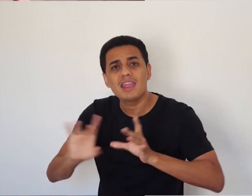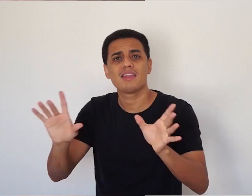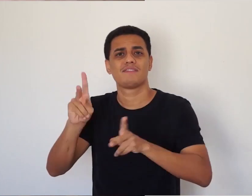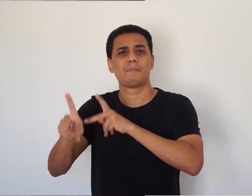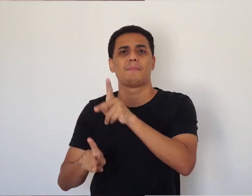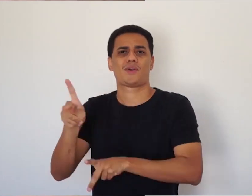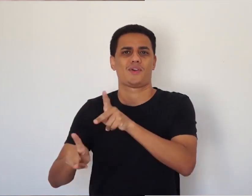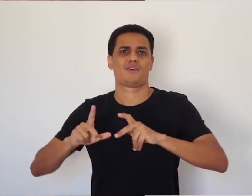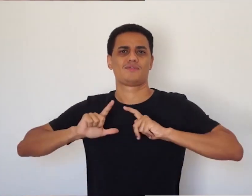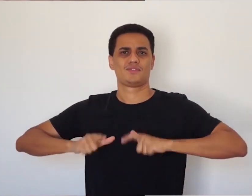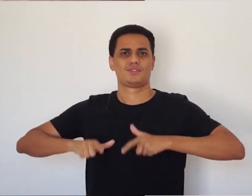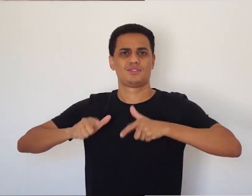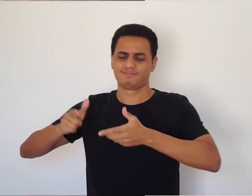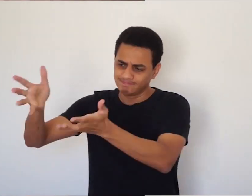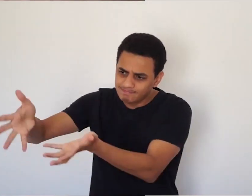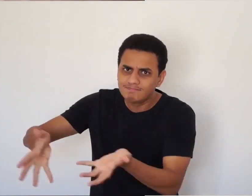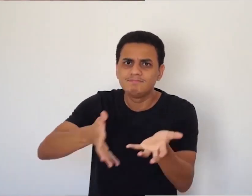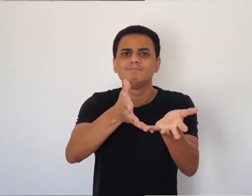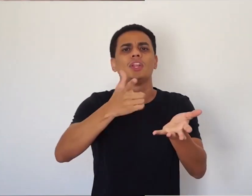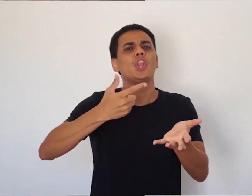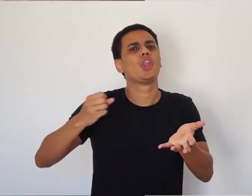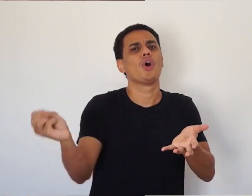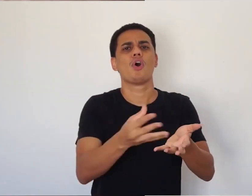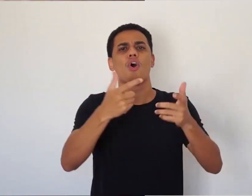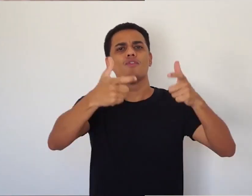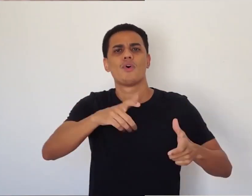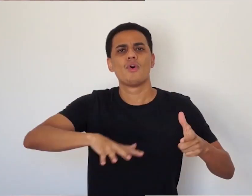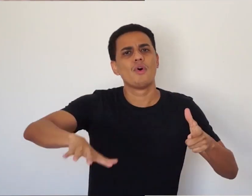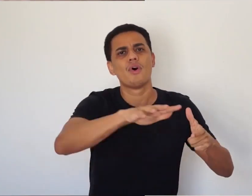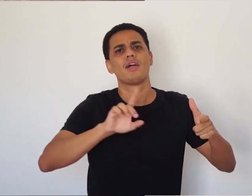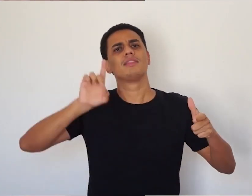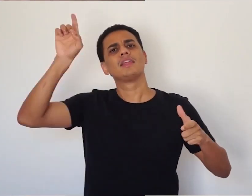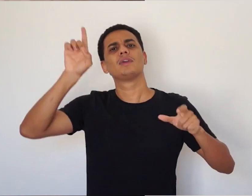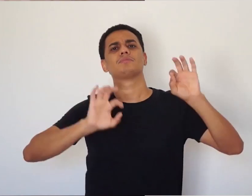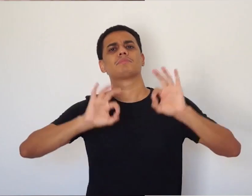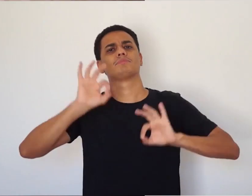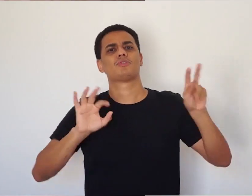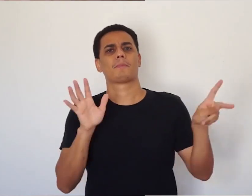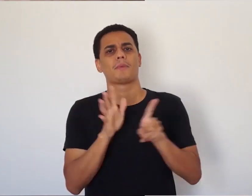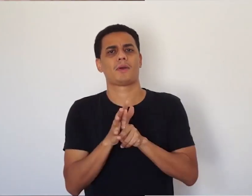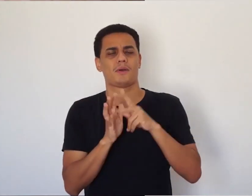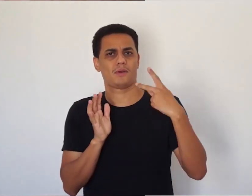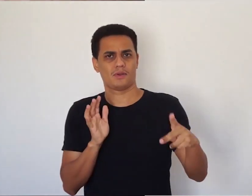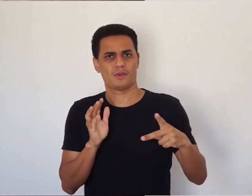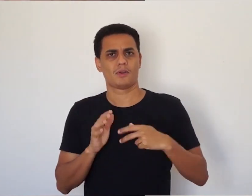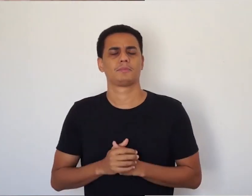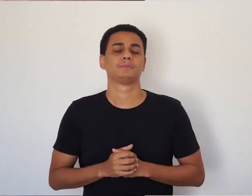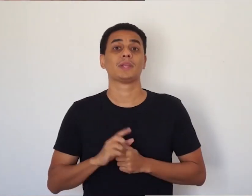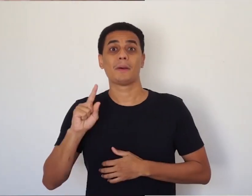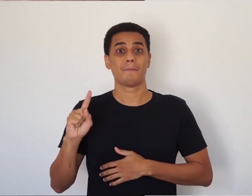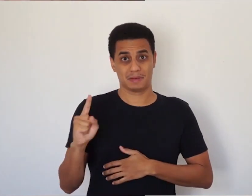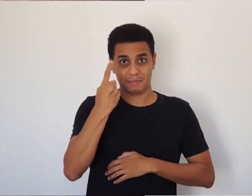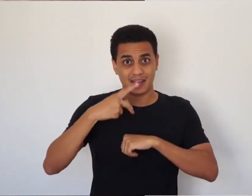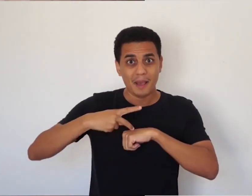povo dessa escravidão e levar realmente para que eles possam estar numa terra prometida, num futuro que Deus tinha para